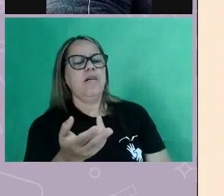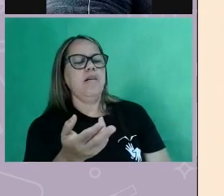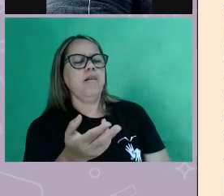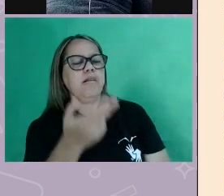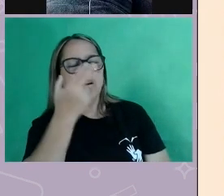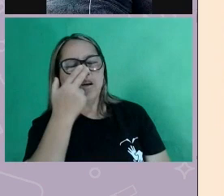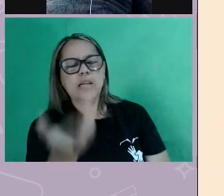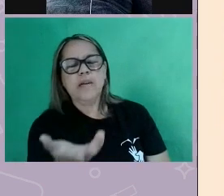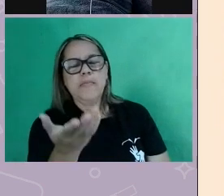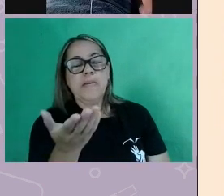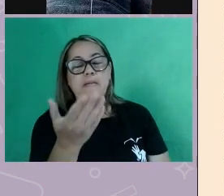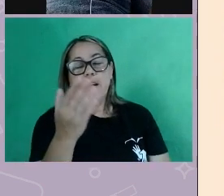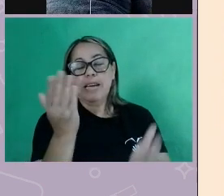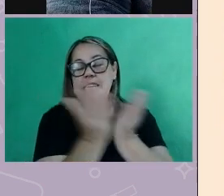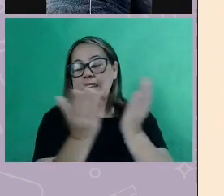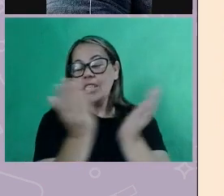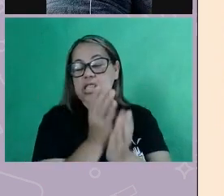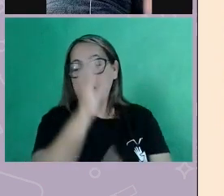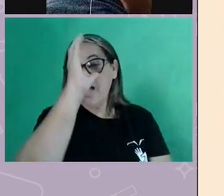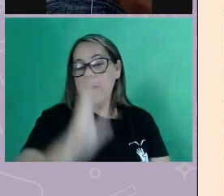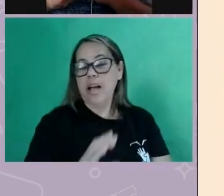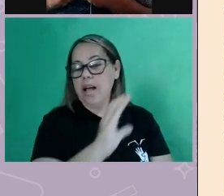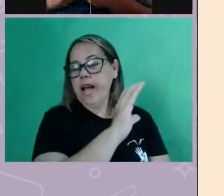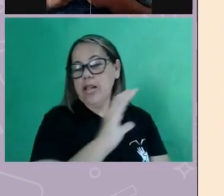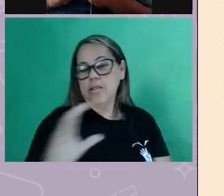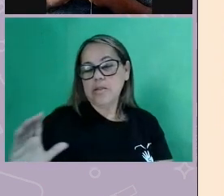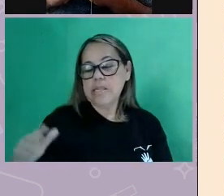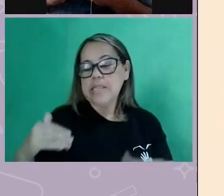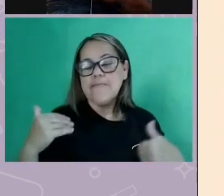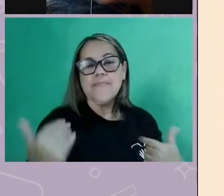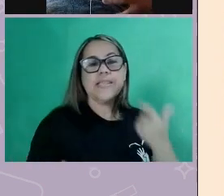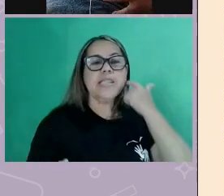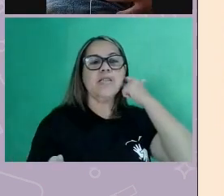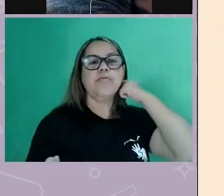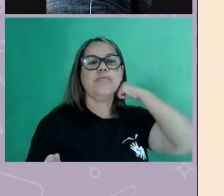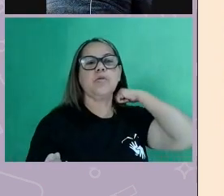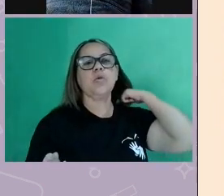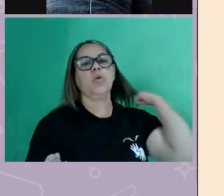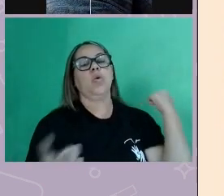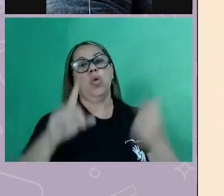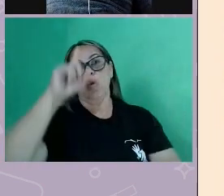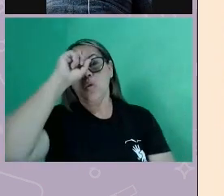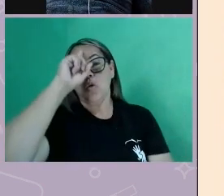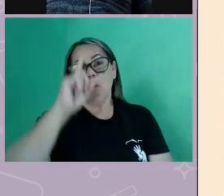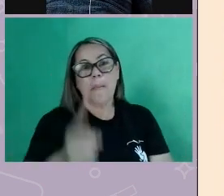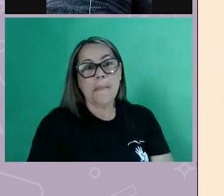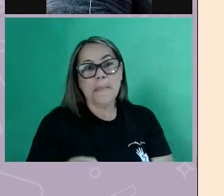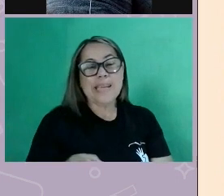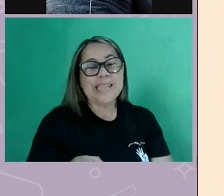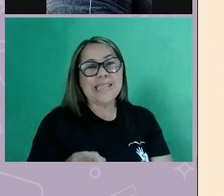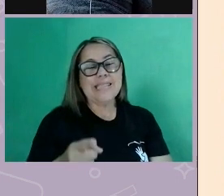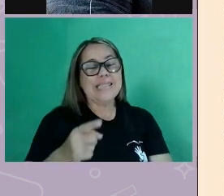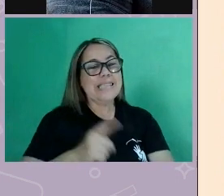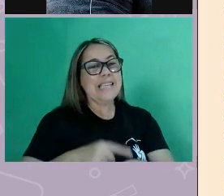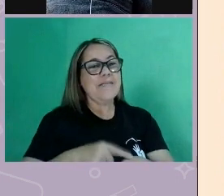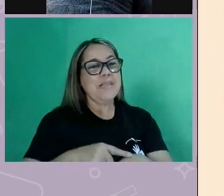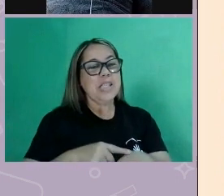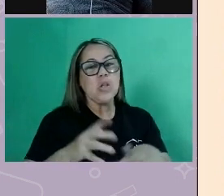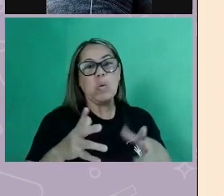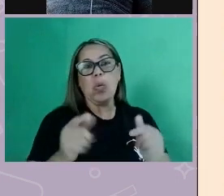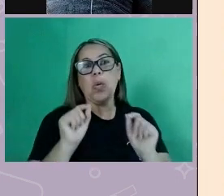contrário culturalmente falando o domínio na época era total da igreja católica